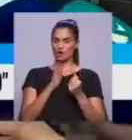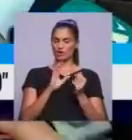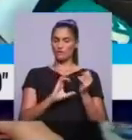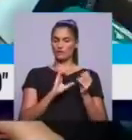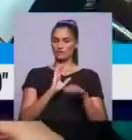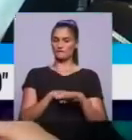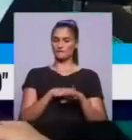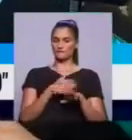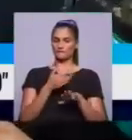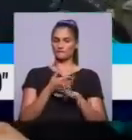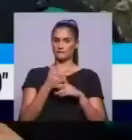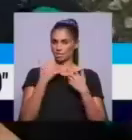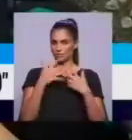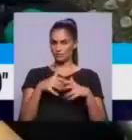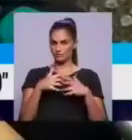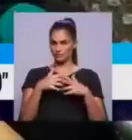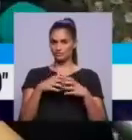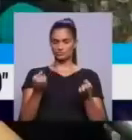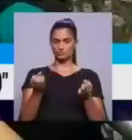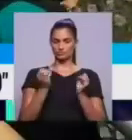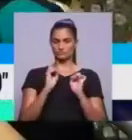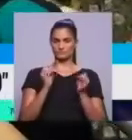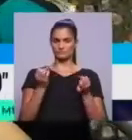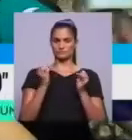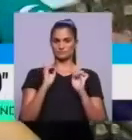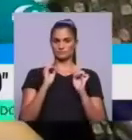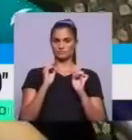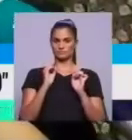tenho certeza senhor presidente